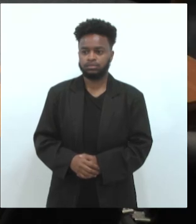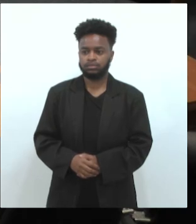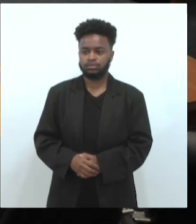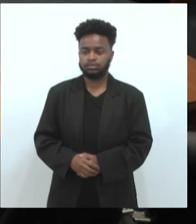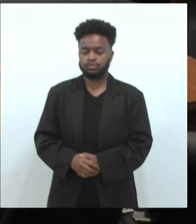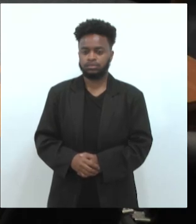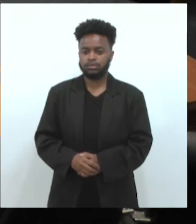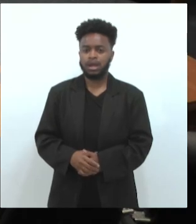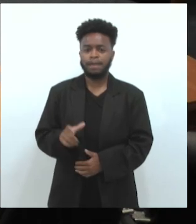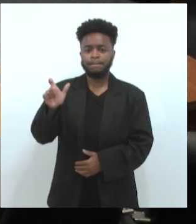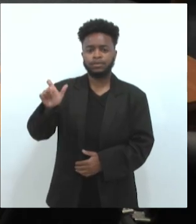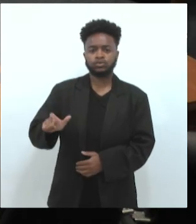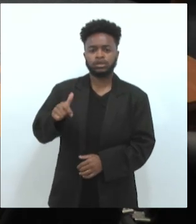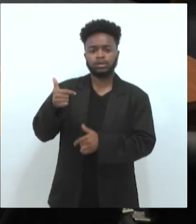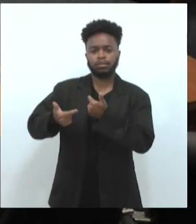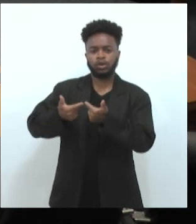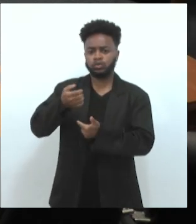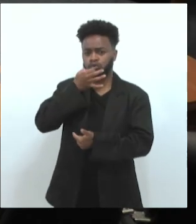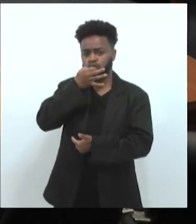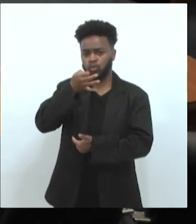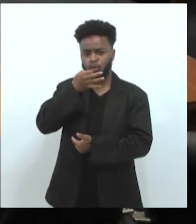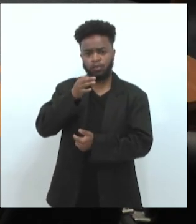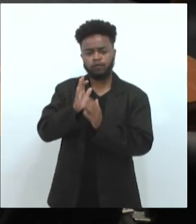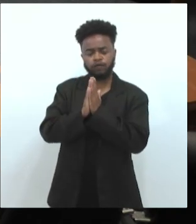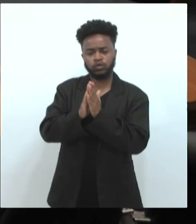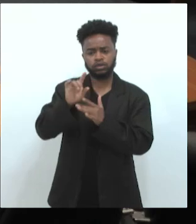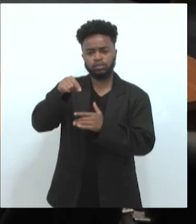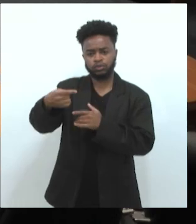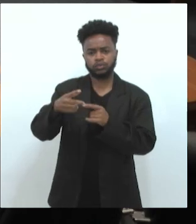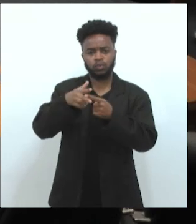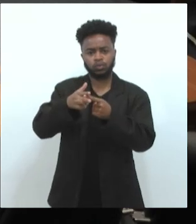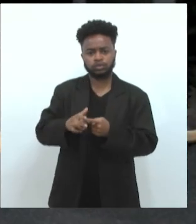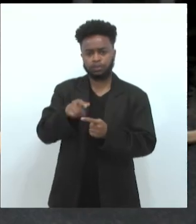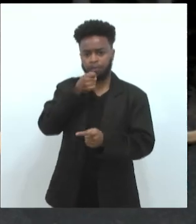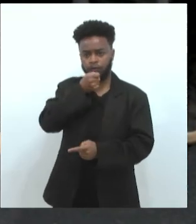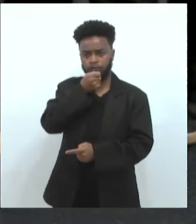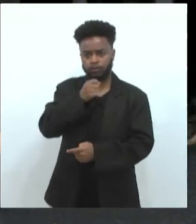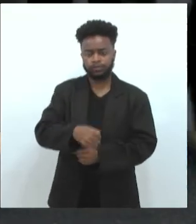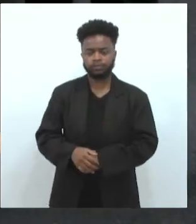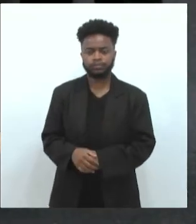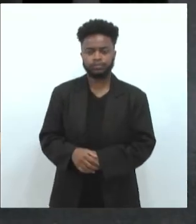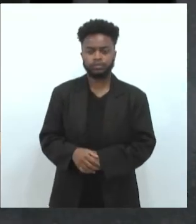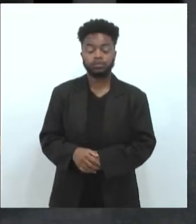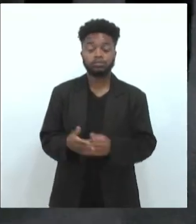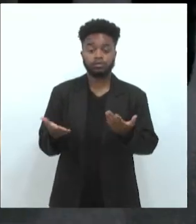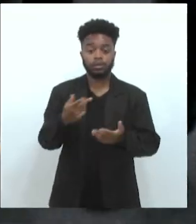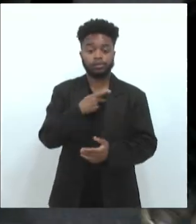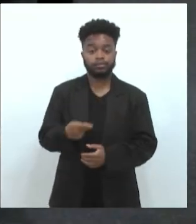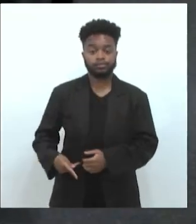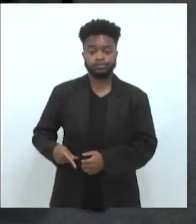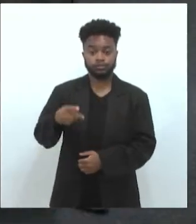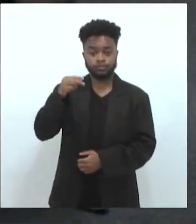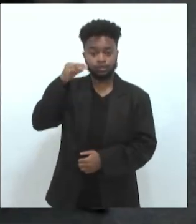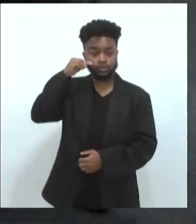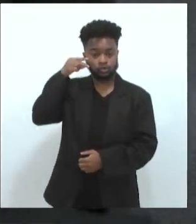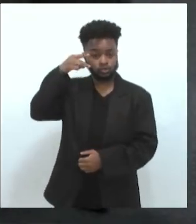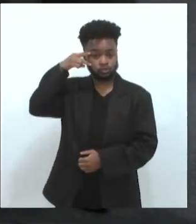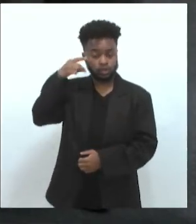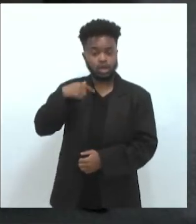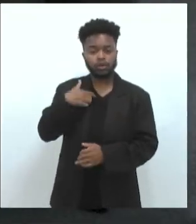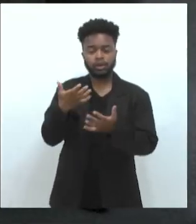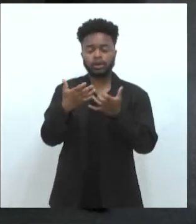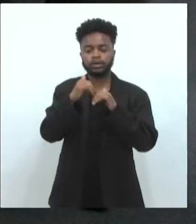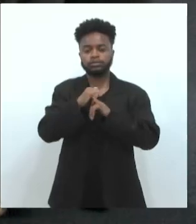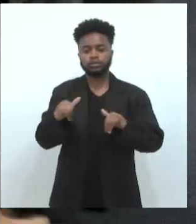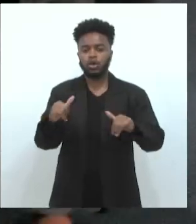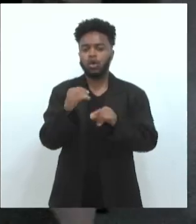esse microfone fazendo a gentileza, por favor. Presidenta, deputada Tia Ju, queria aqui pontuar a importância dessa indicação legislativa.